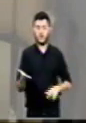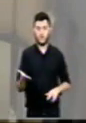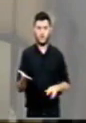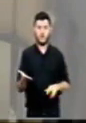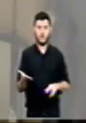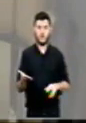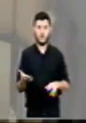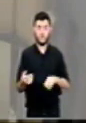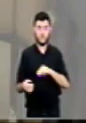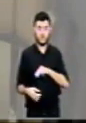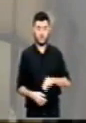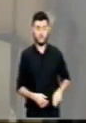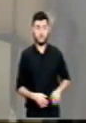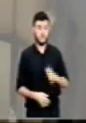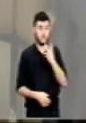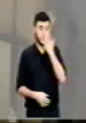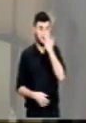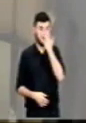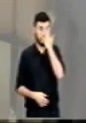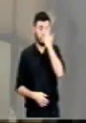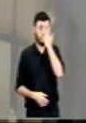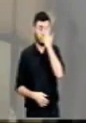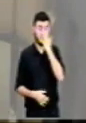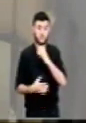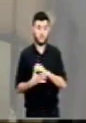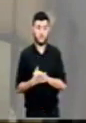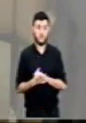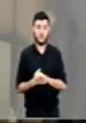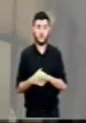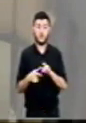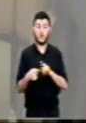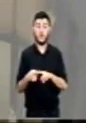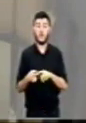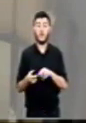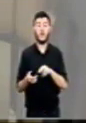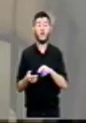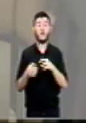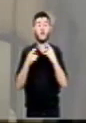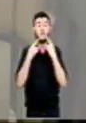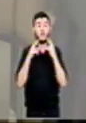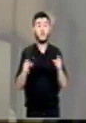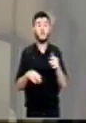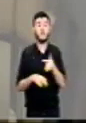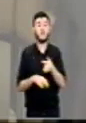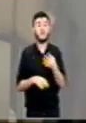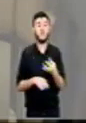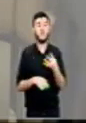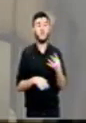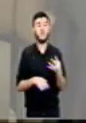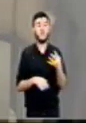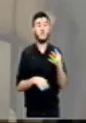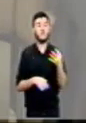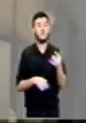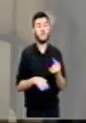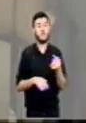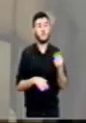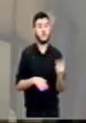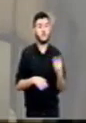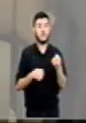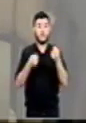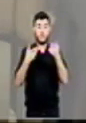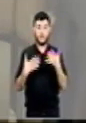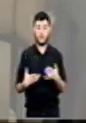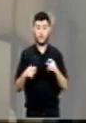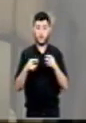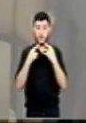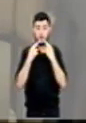Toffoli? Primeiro, reclamação 24.473. Investigação por via reflexa de detentor